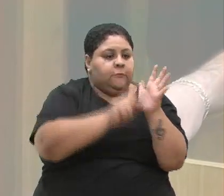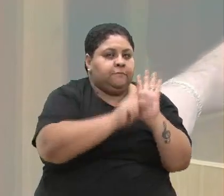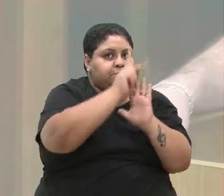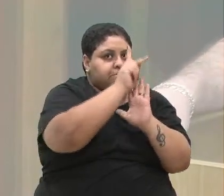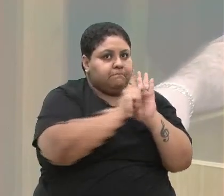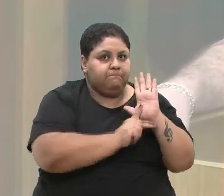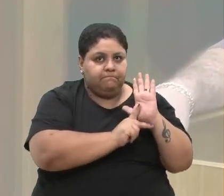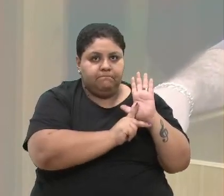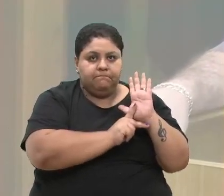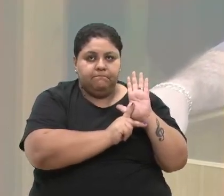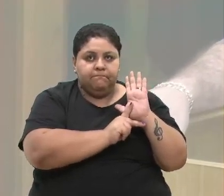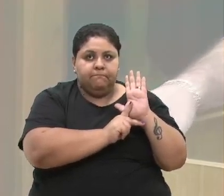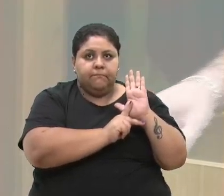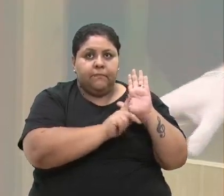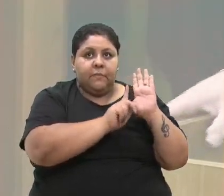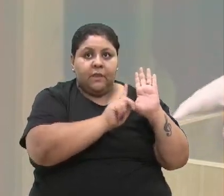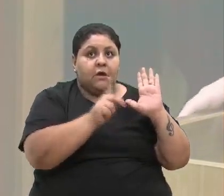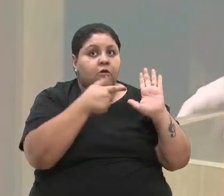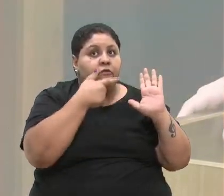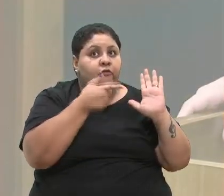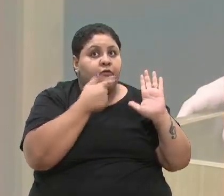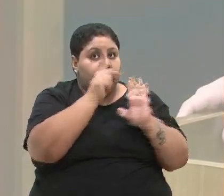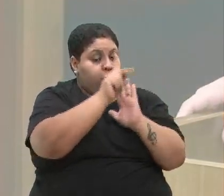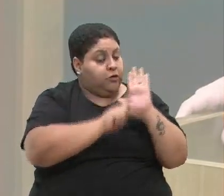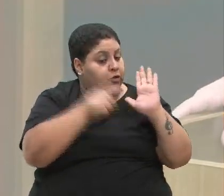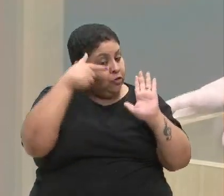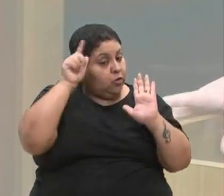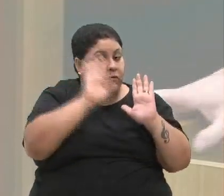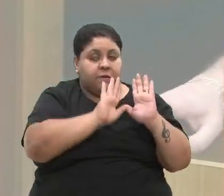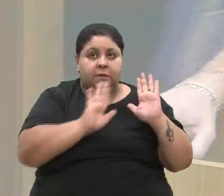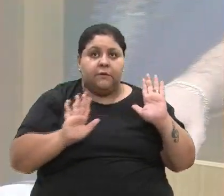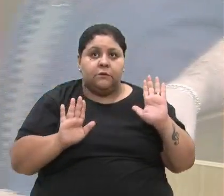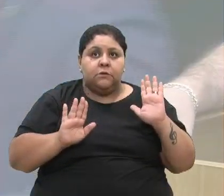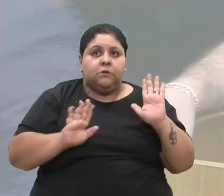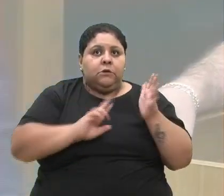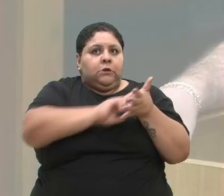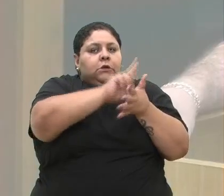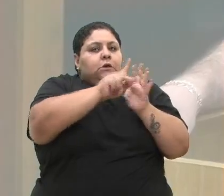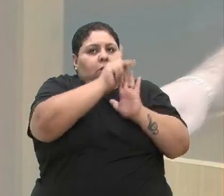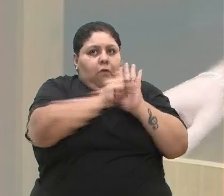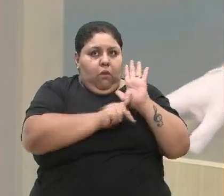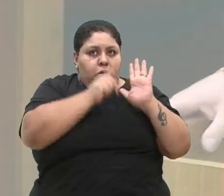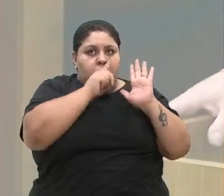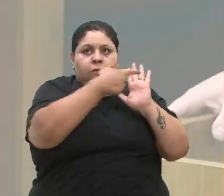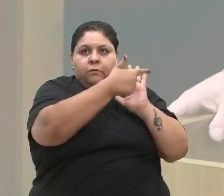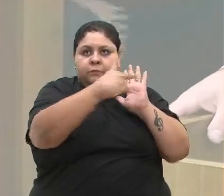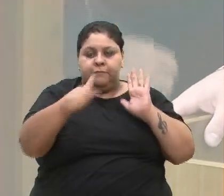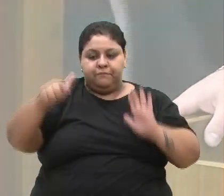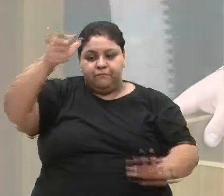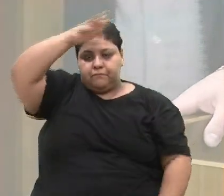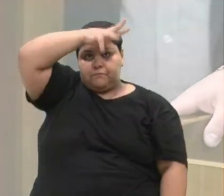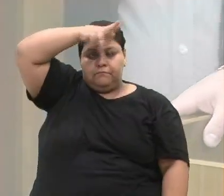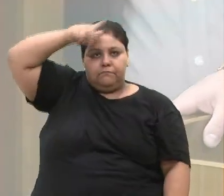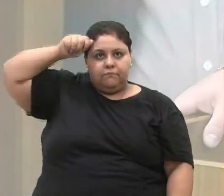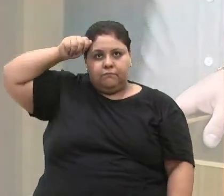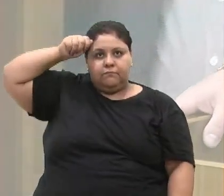projetos, não estou só falando no projeto de ontem, vários projetos de outros municípios